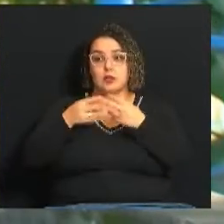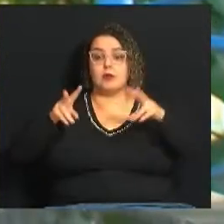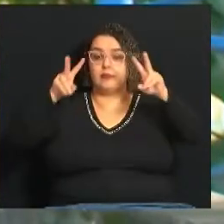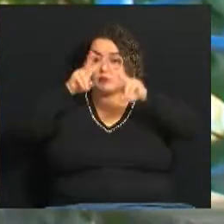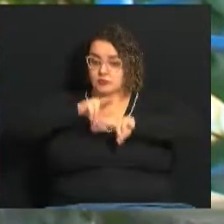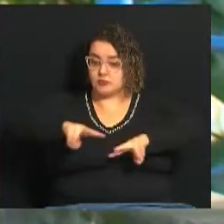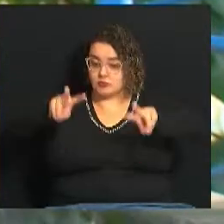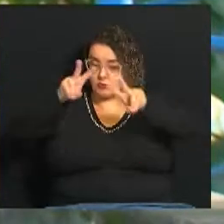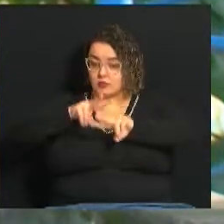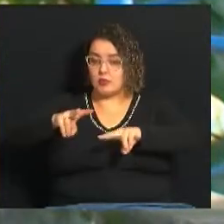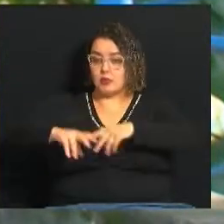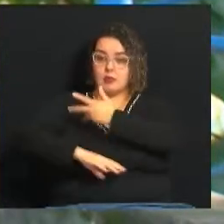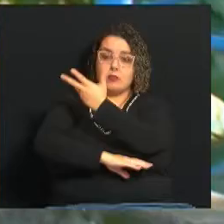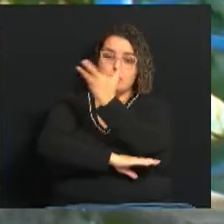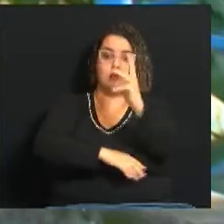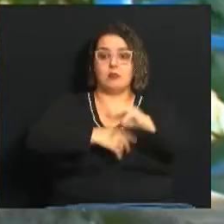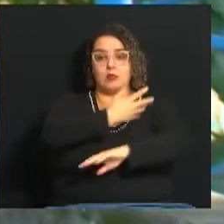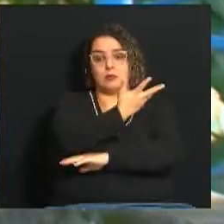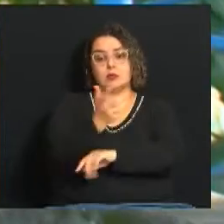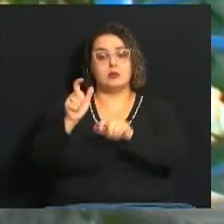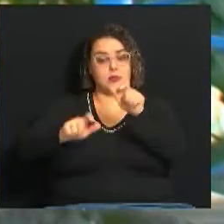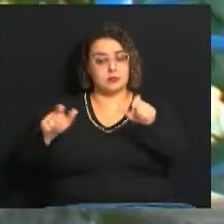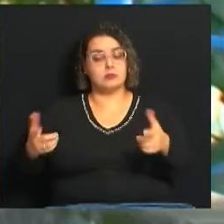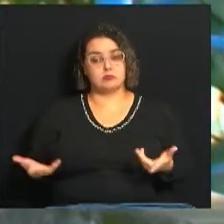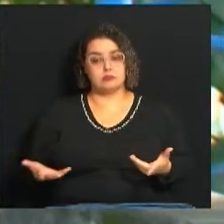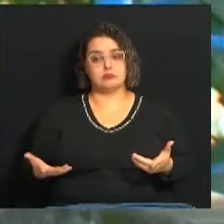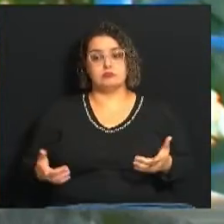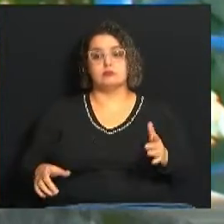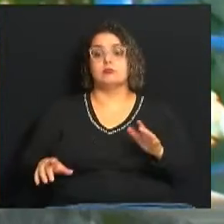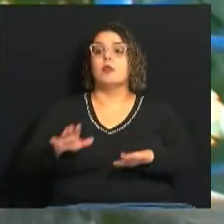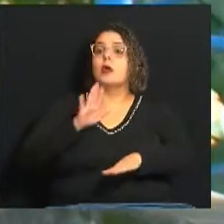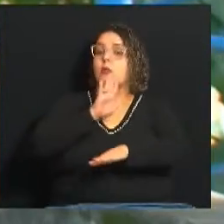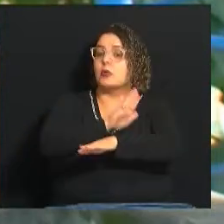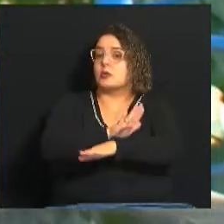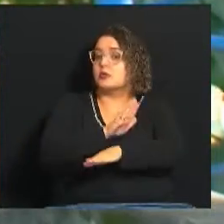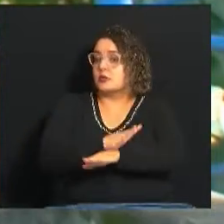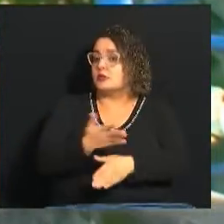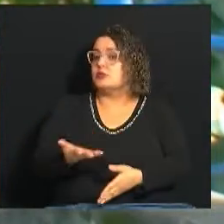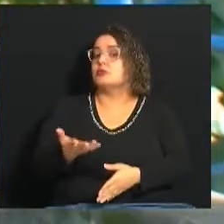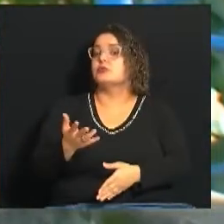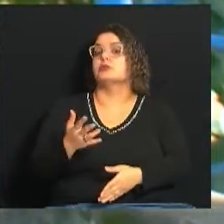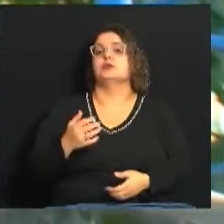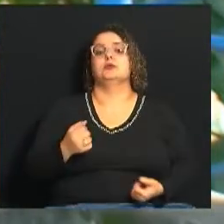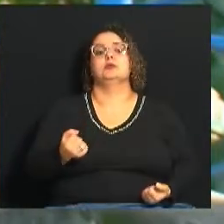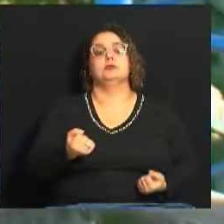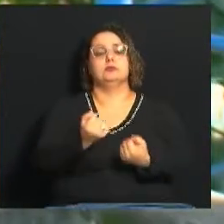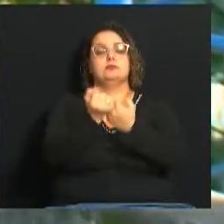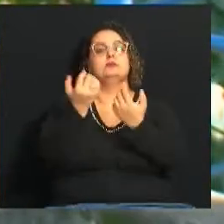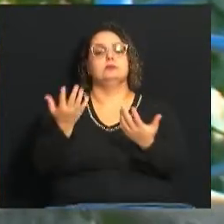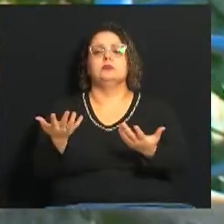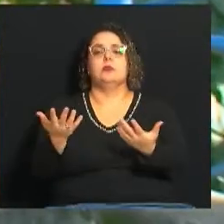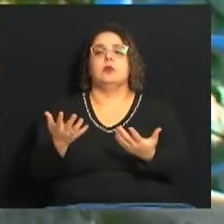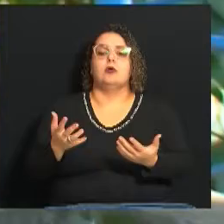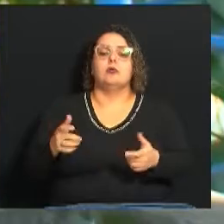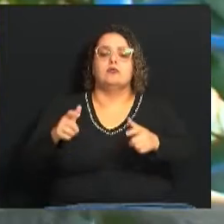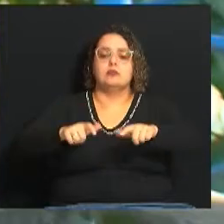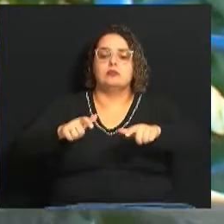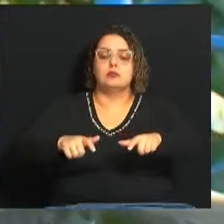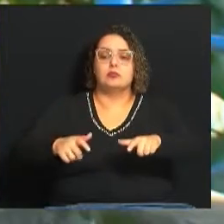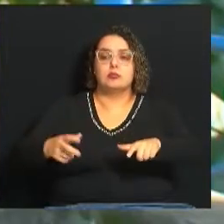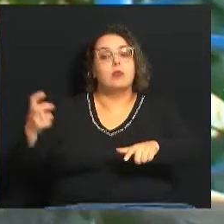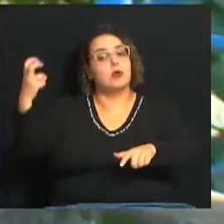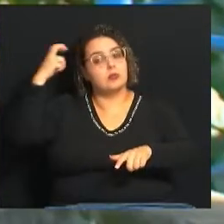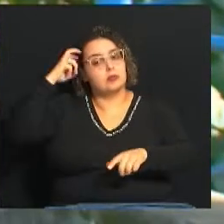e ambiental da população, além de proteger, preservar e recuperar o patrimônio histórico, cultural,